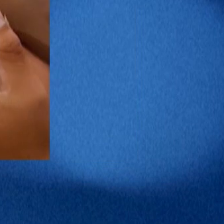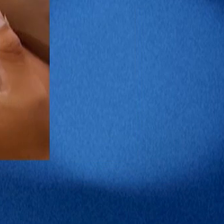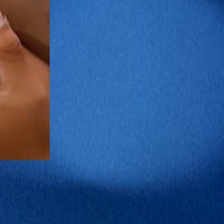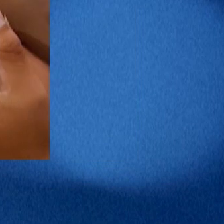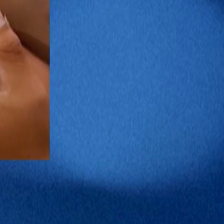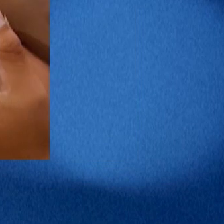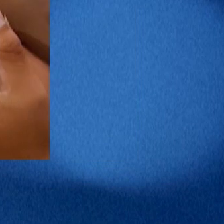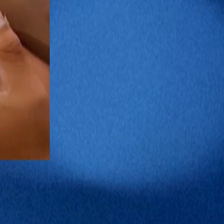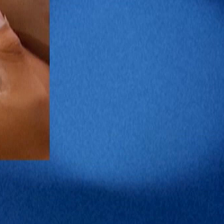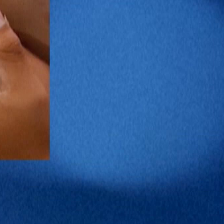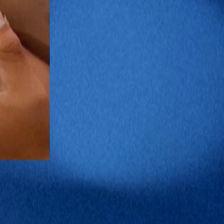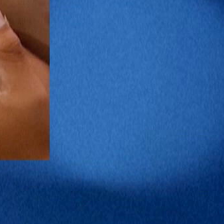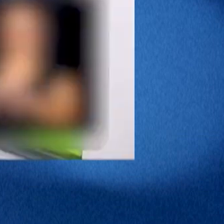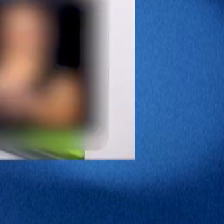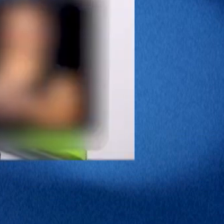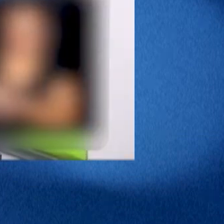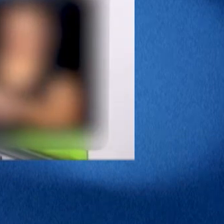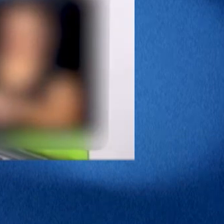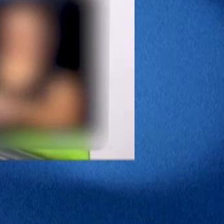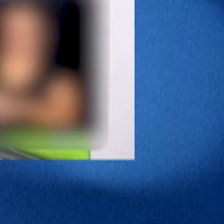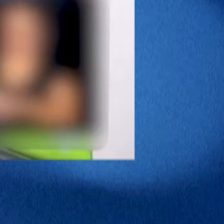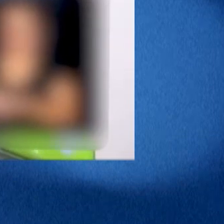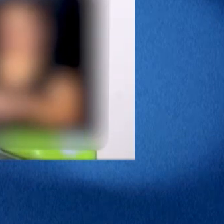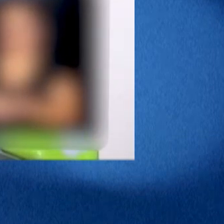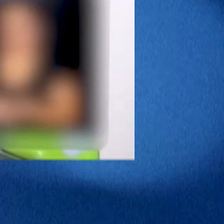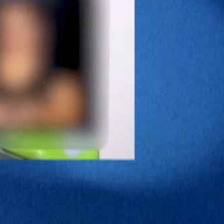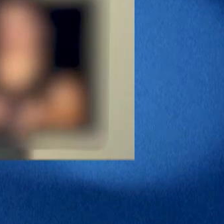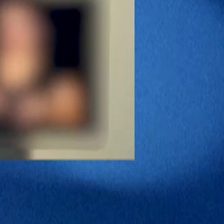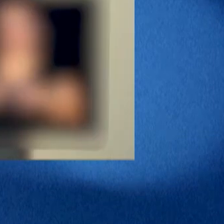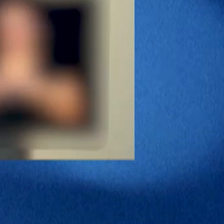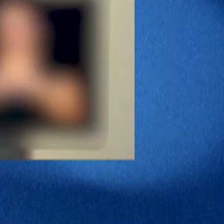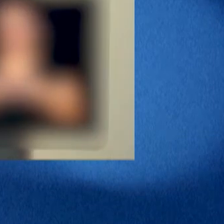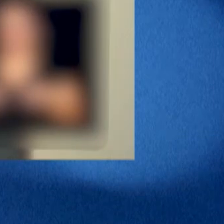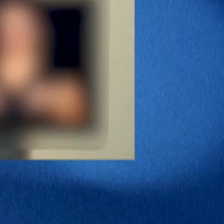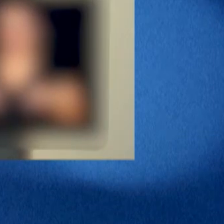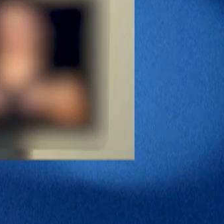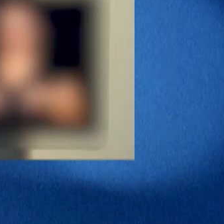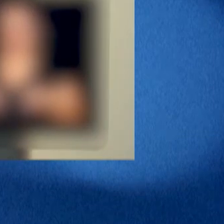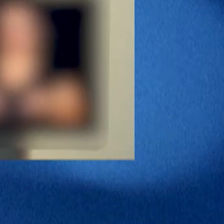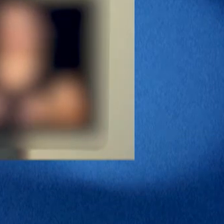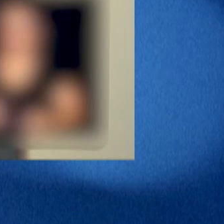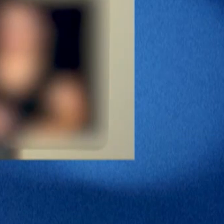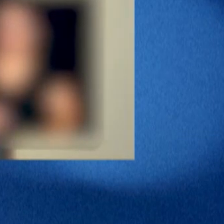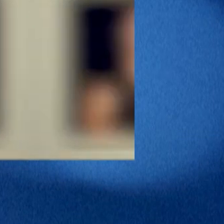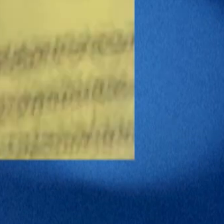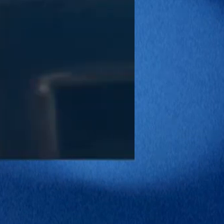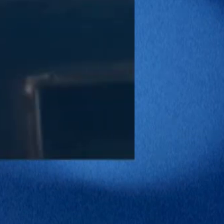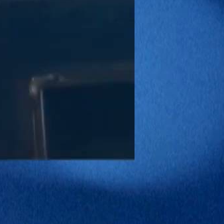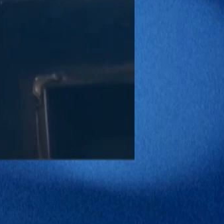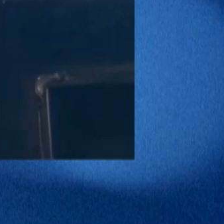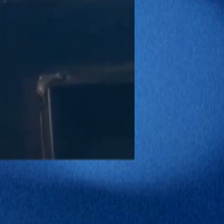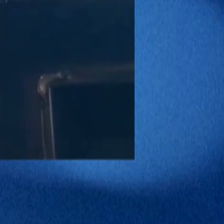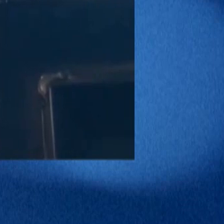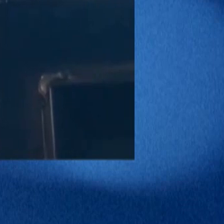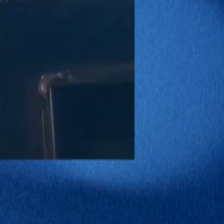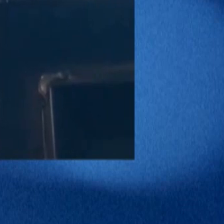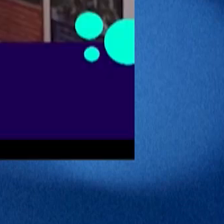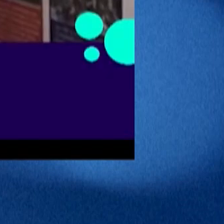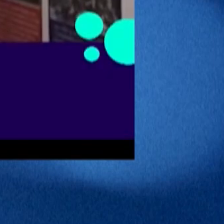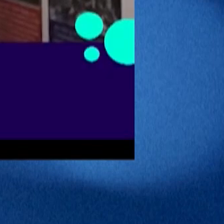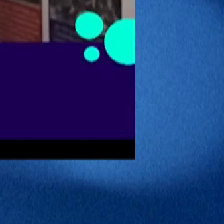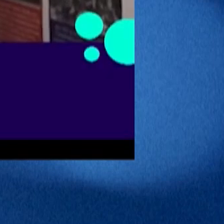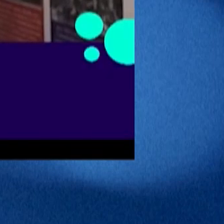a distribuição de absorventes nos centros de referência de assistência social da cidade. E o fim